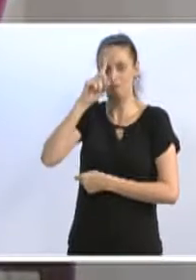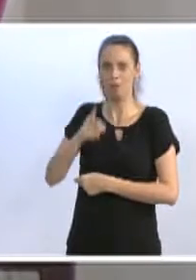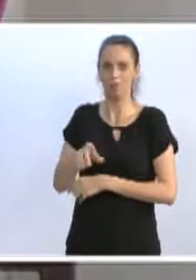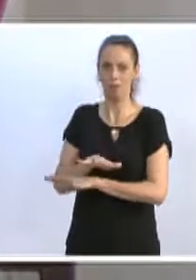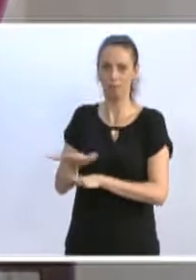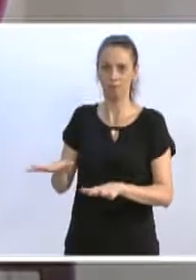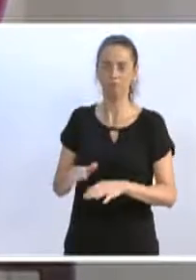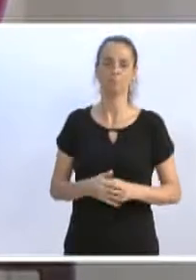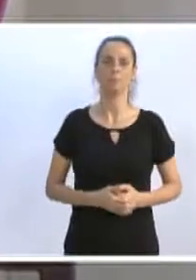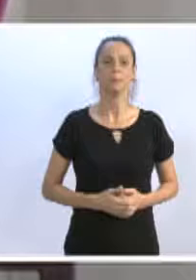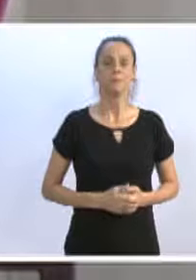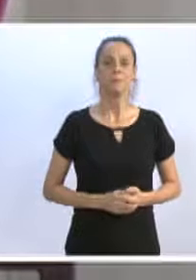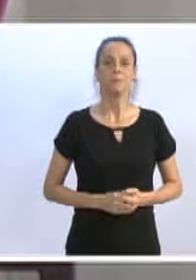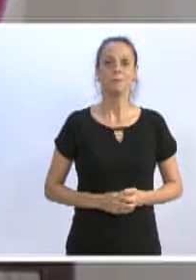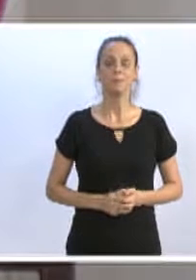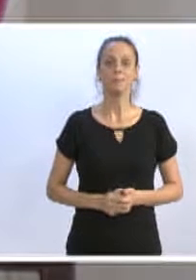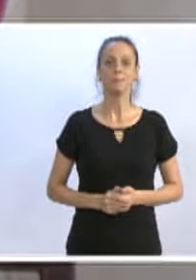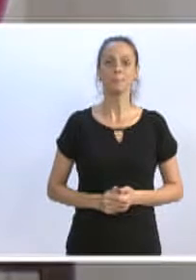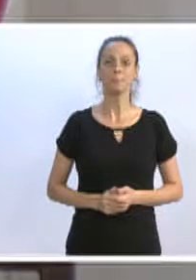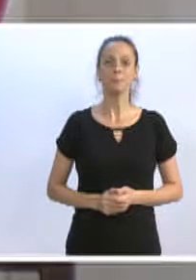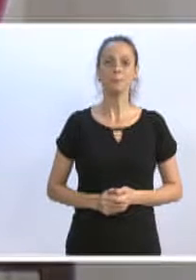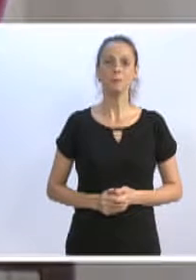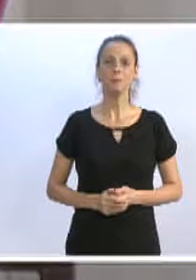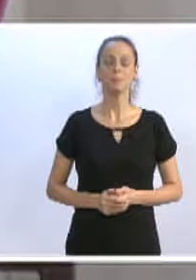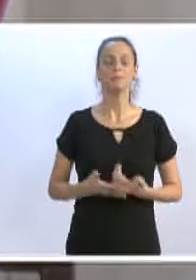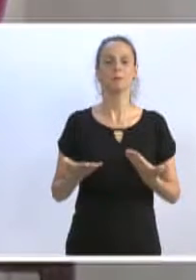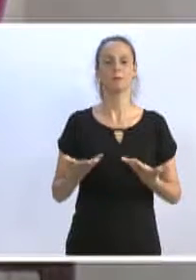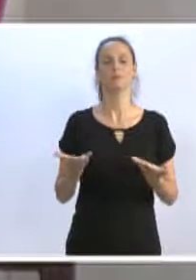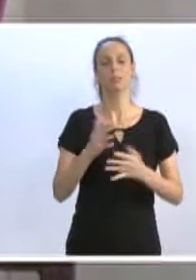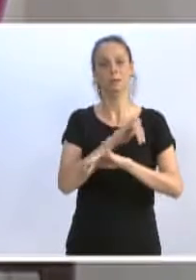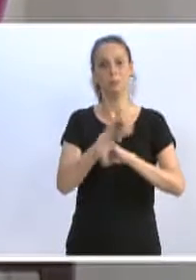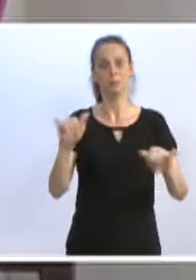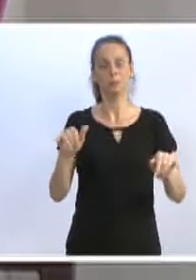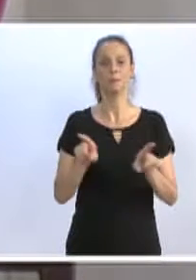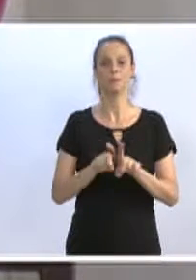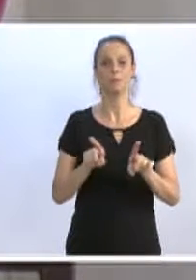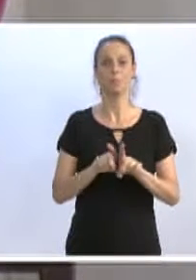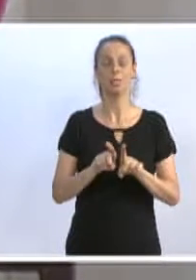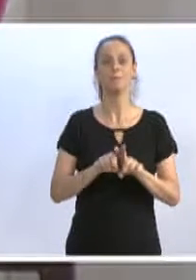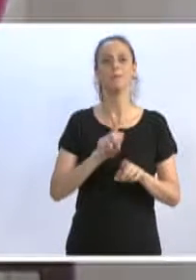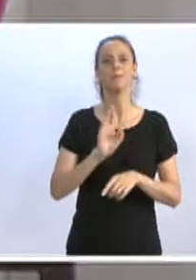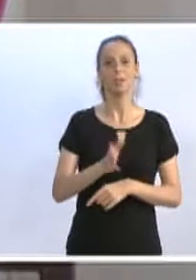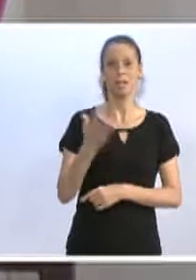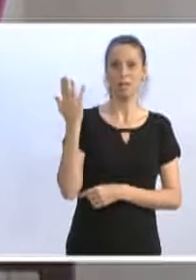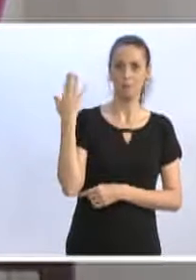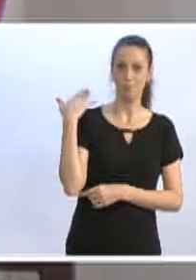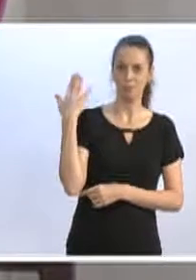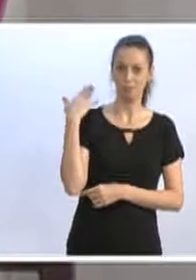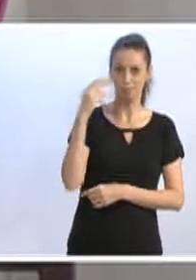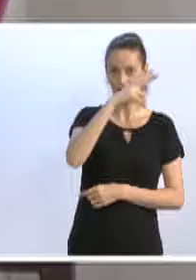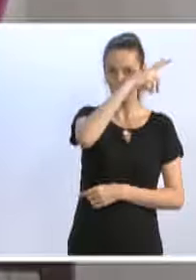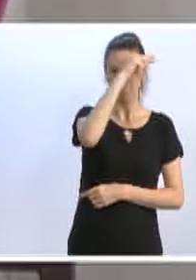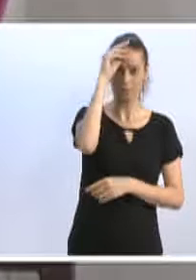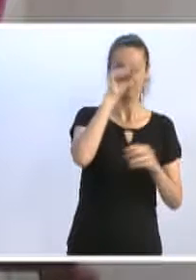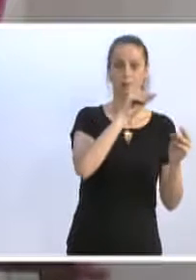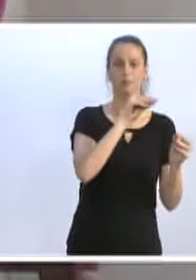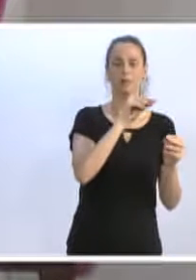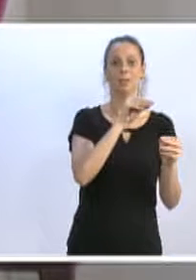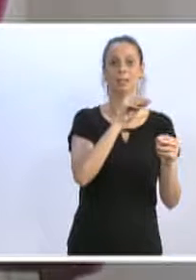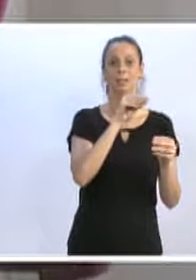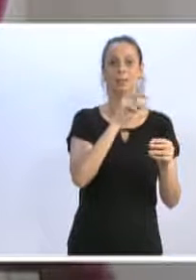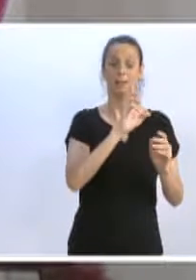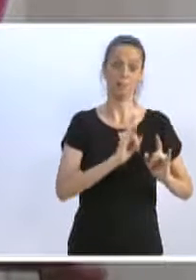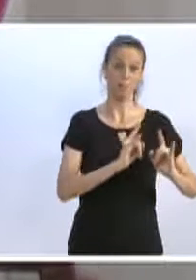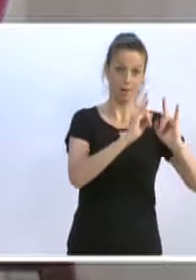intendência e e fazer uma informação a respeito da transferência simbólica que consiga da prefeitura na internet no garcia que não